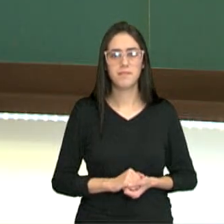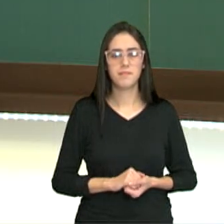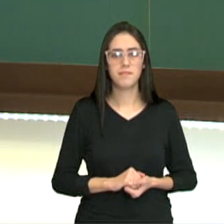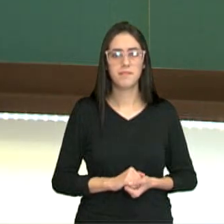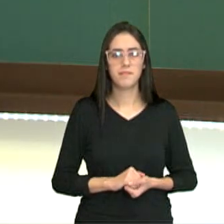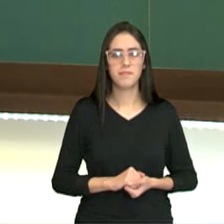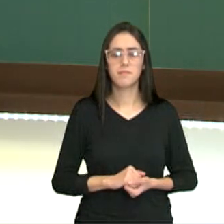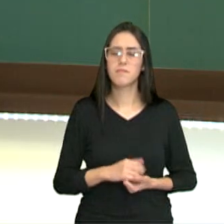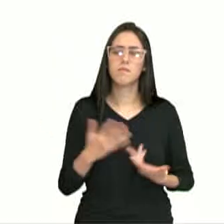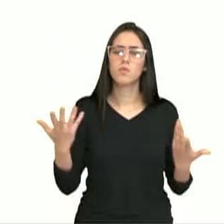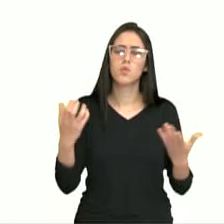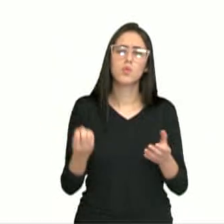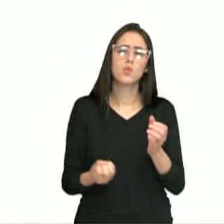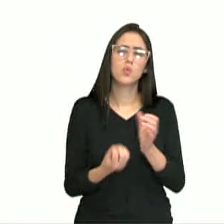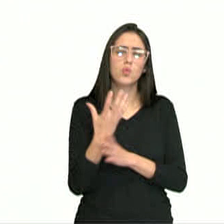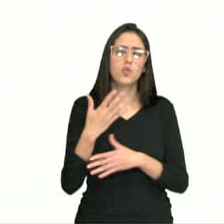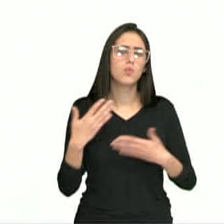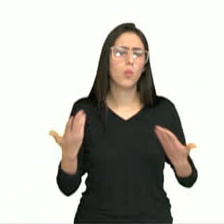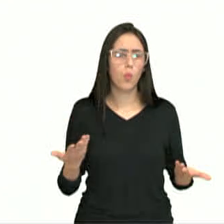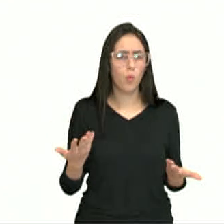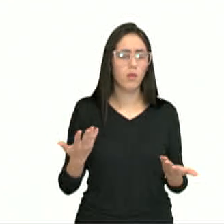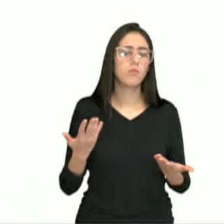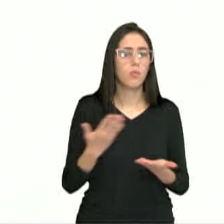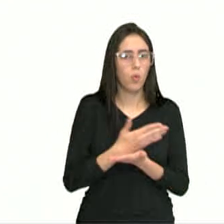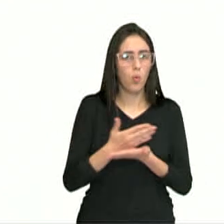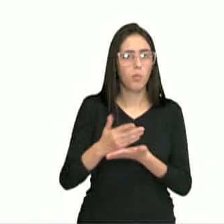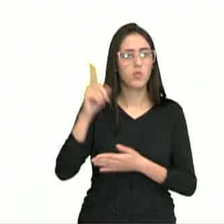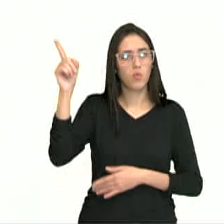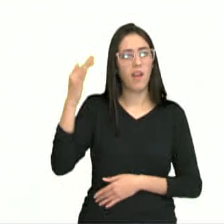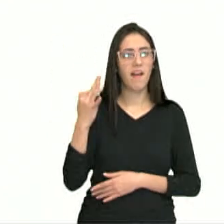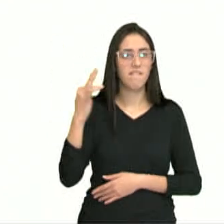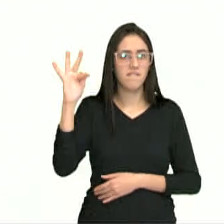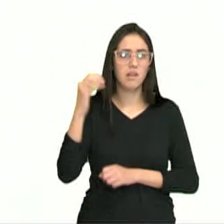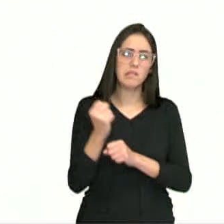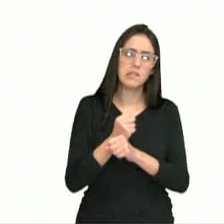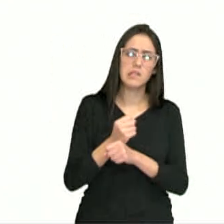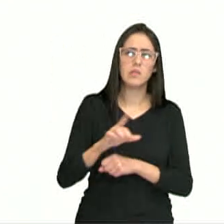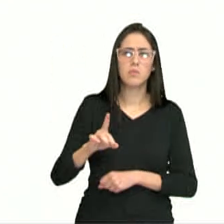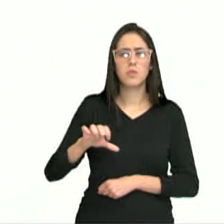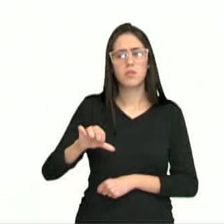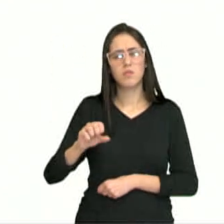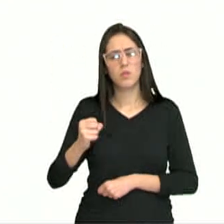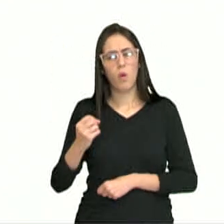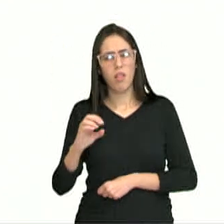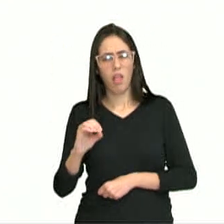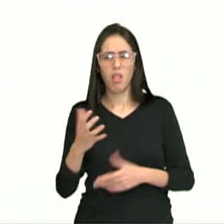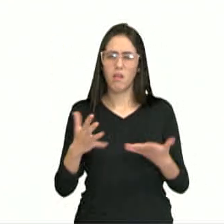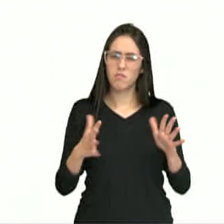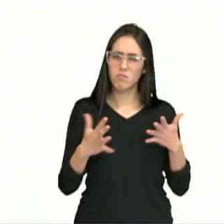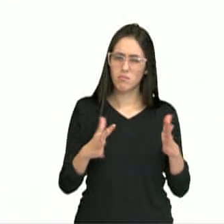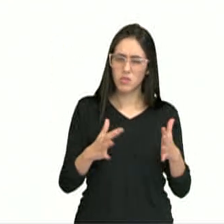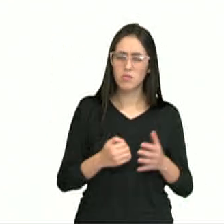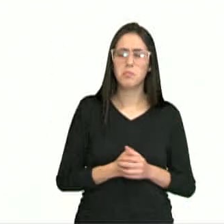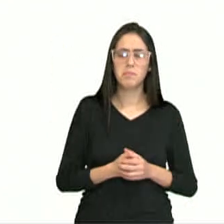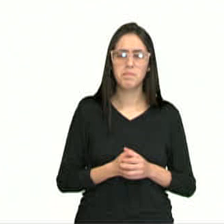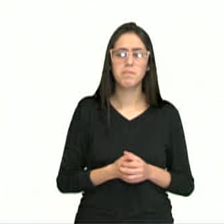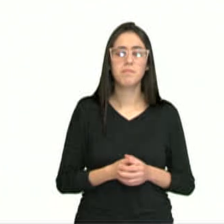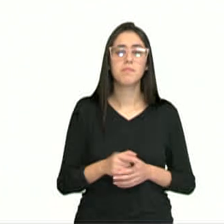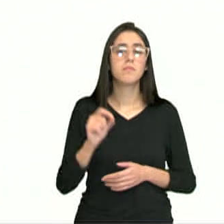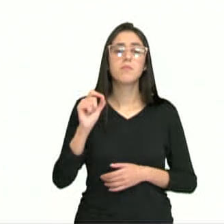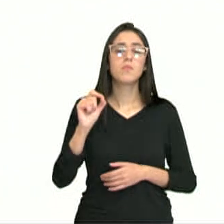E quando que surgiu? Então surgiu na França, ali na década de 80, nos anos 80, e o pioneiro, no